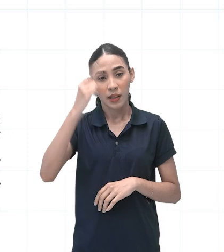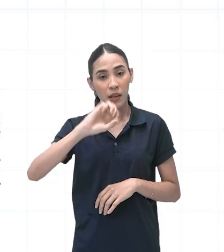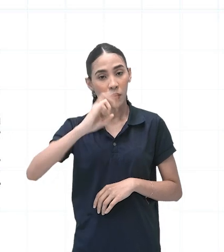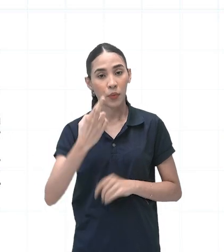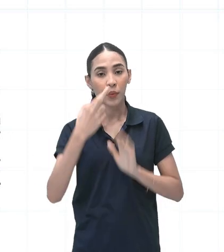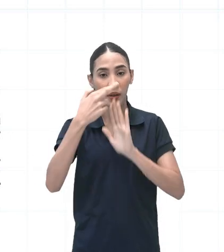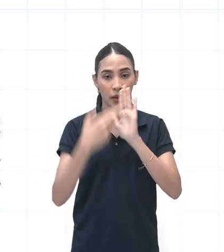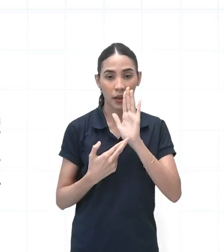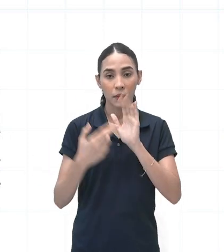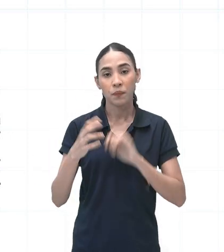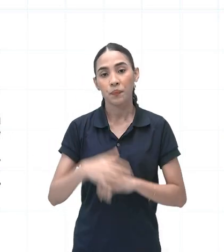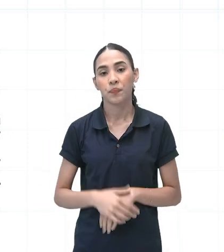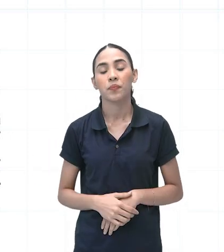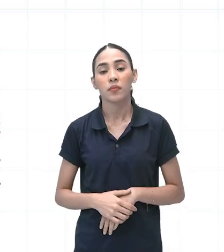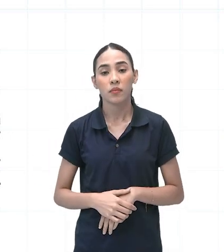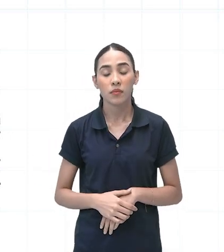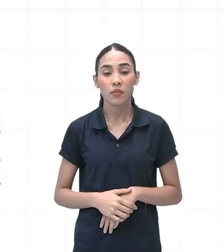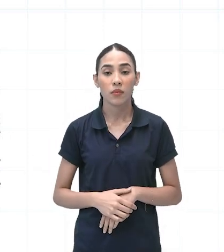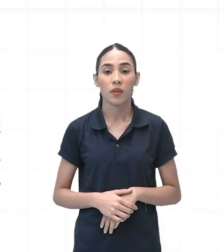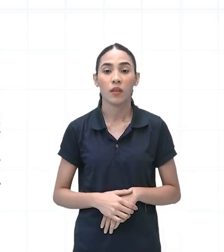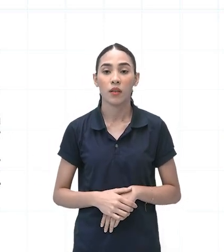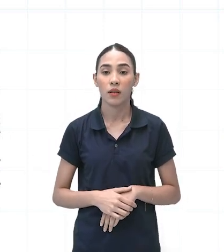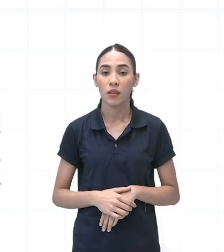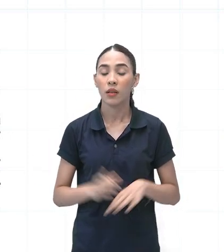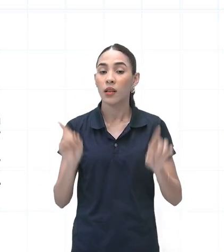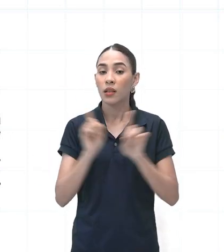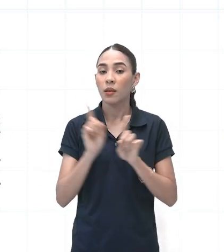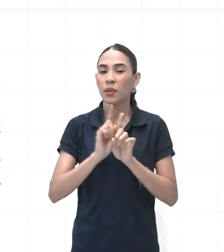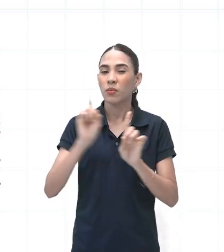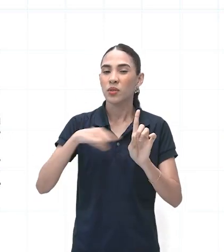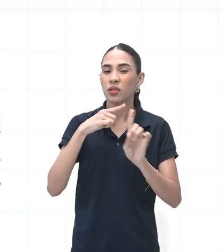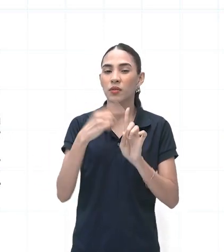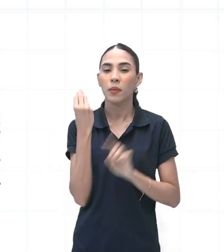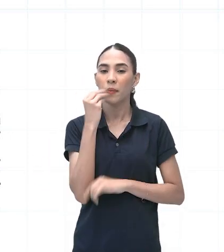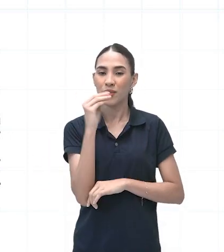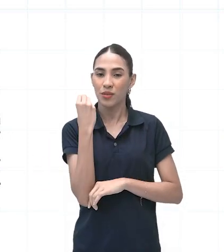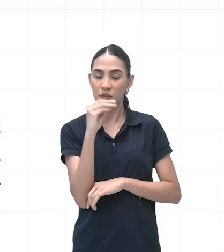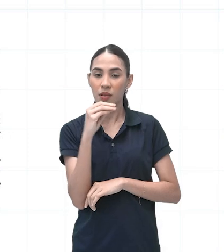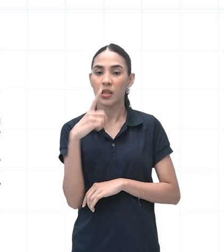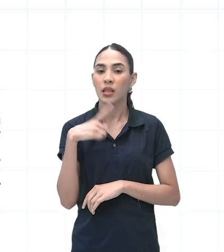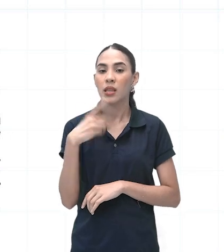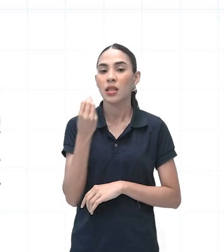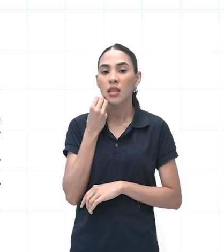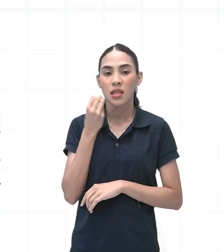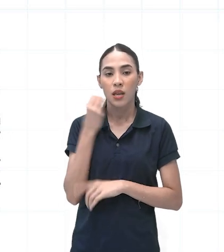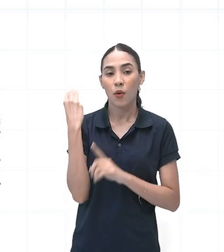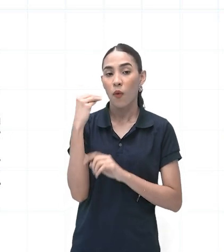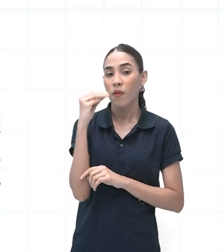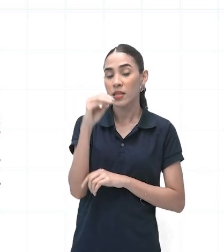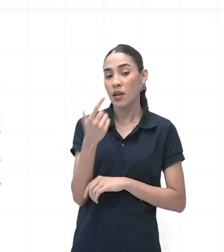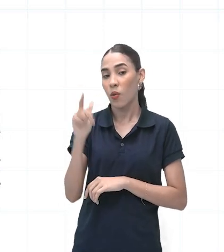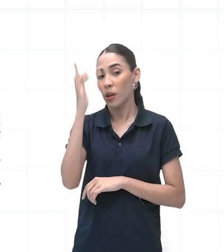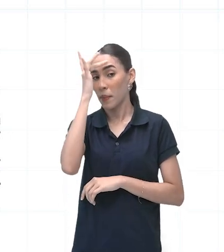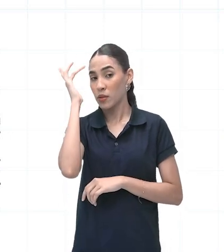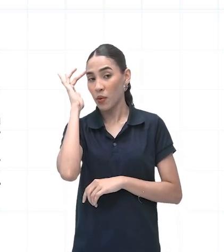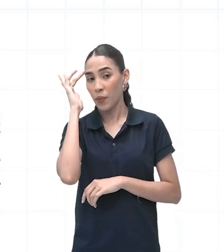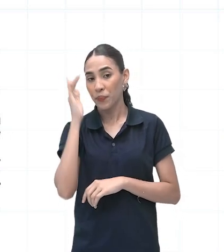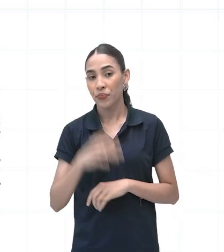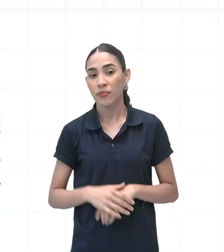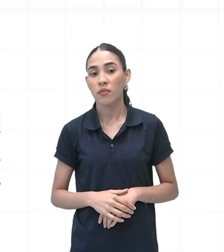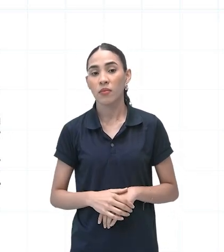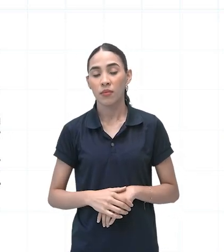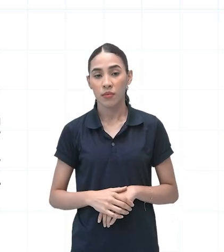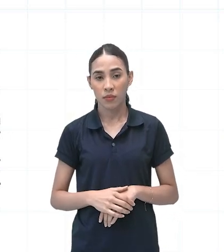ideia ou doutrina. Visto o caráter persuasivo, ou seja, que busca convencer o outro,